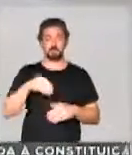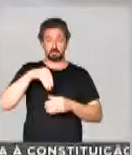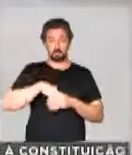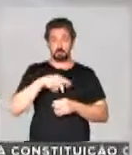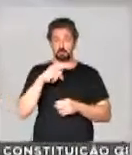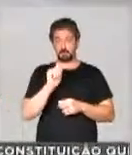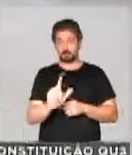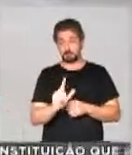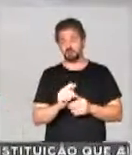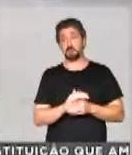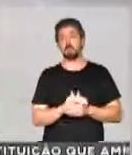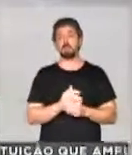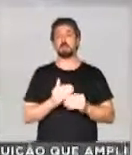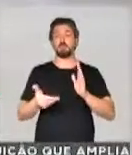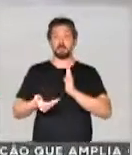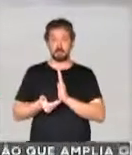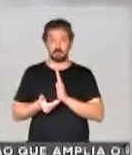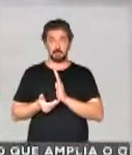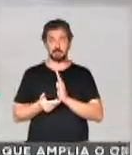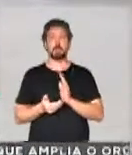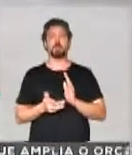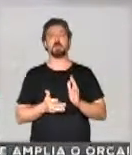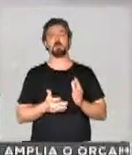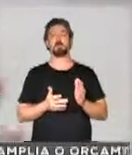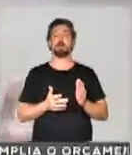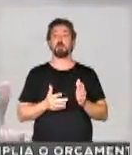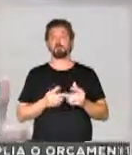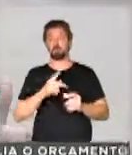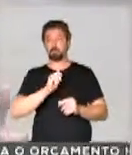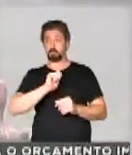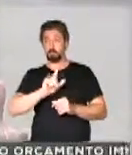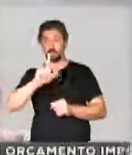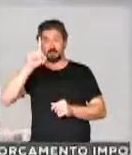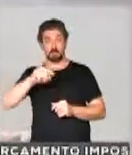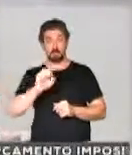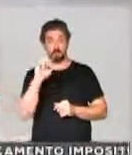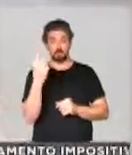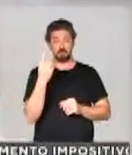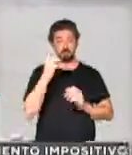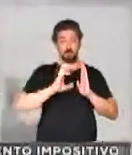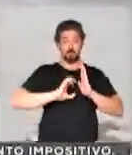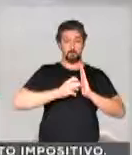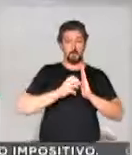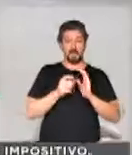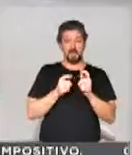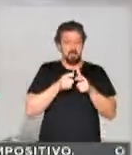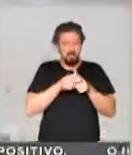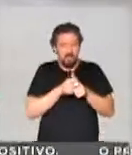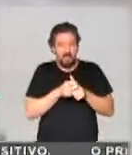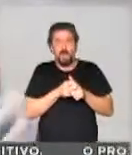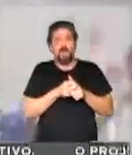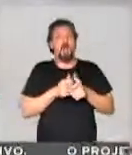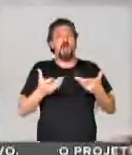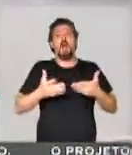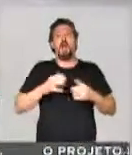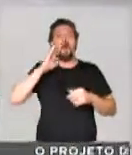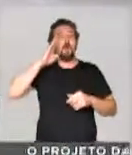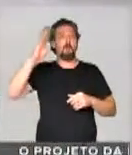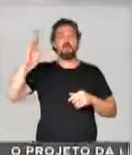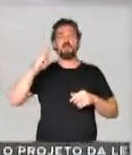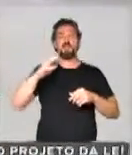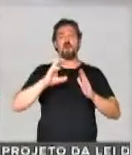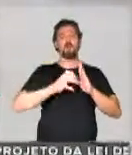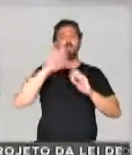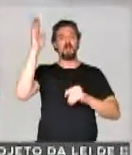PSL, no Parlamento, na Câmara dos Deputados. O PSL, que era um partido pequeno, se transformou hoje no maior partido